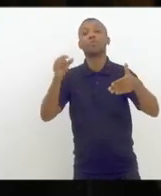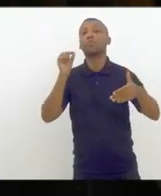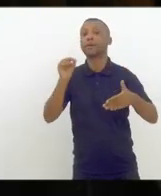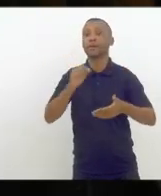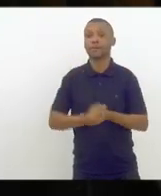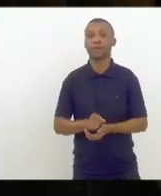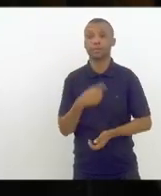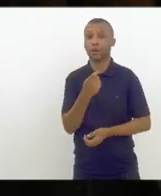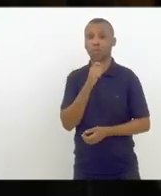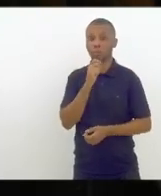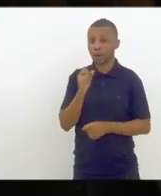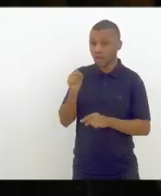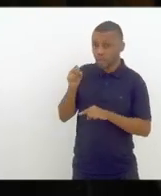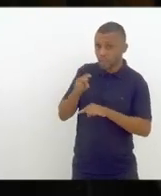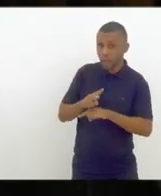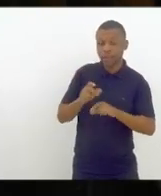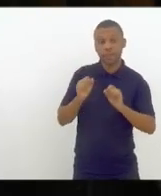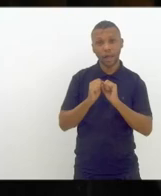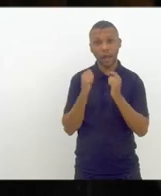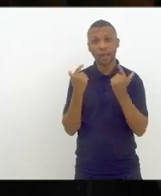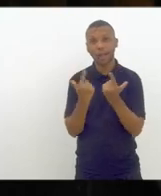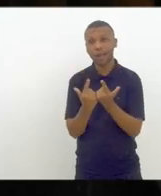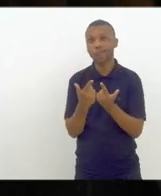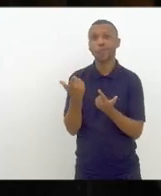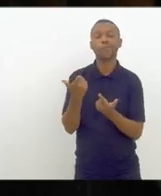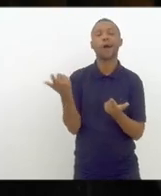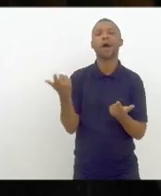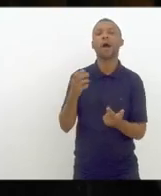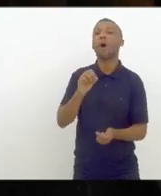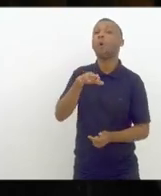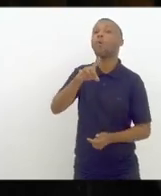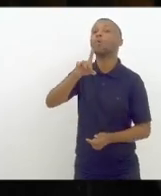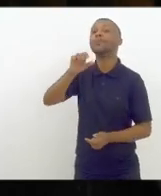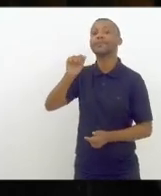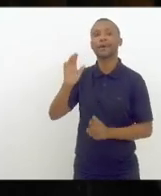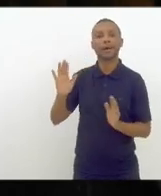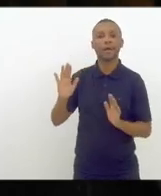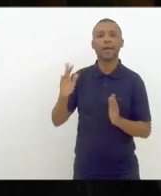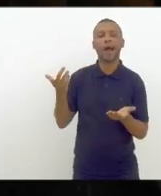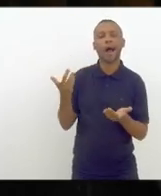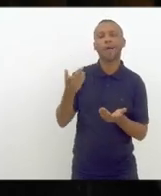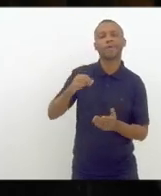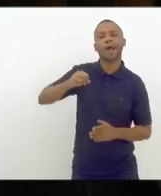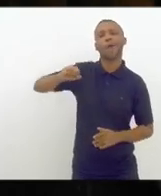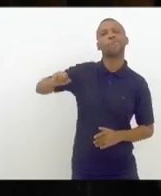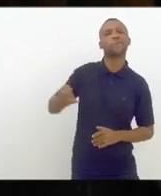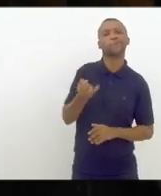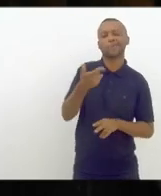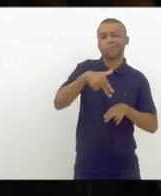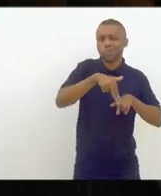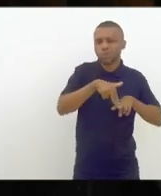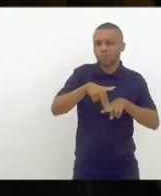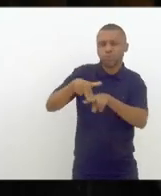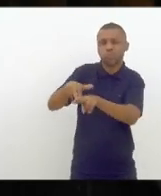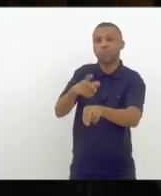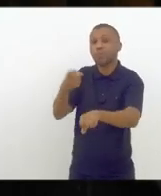nós só tínhamos entrado nessa casa legislativa por uma onda. Ah, vocês viveram a onda, vocês surfaram na